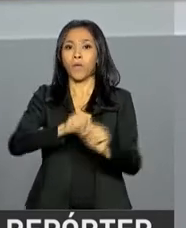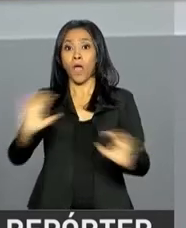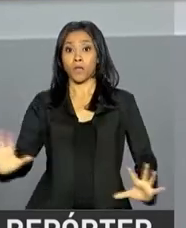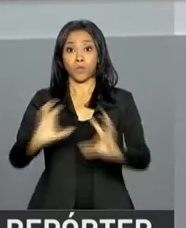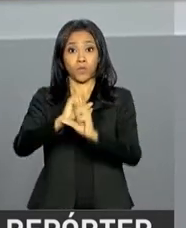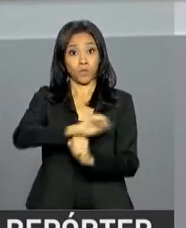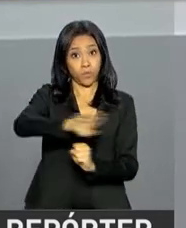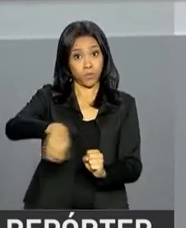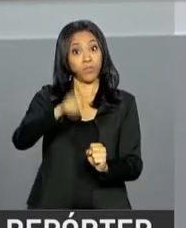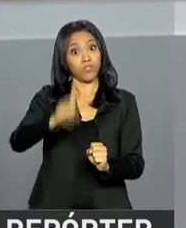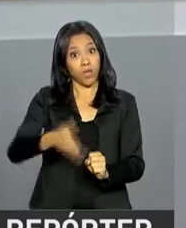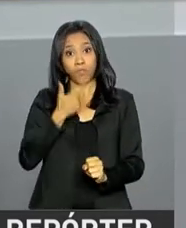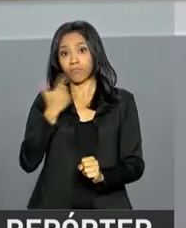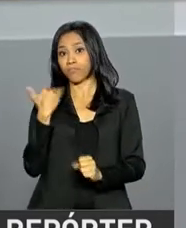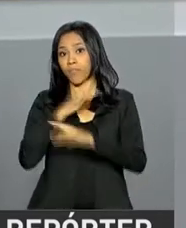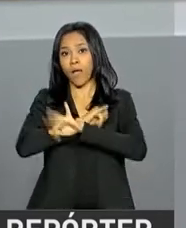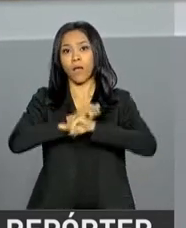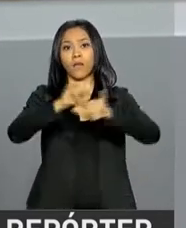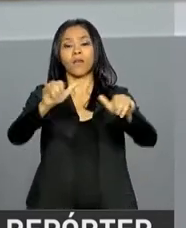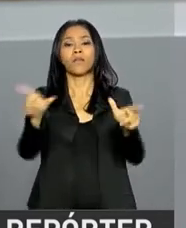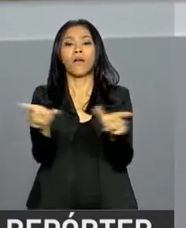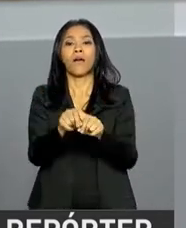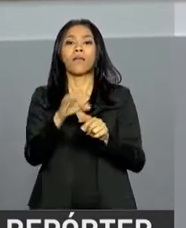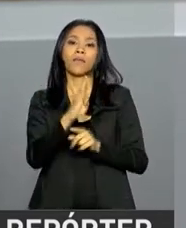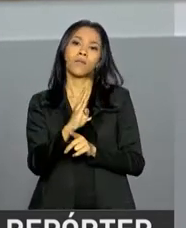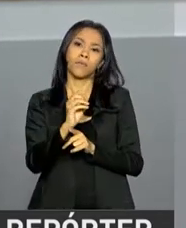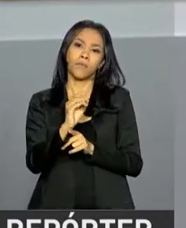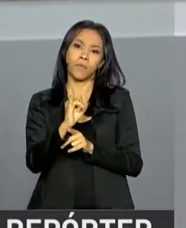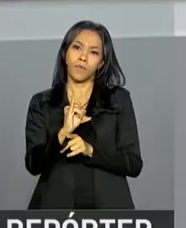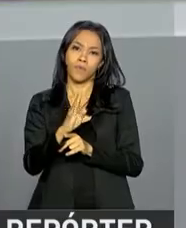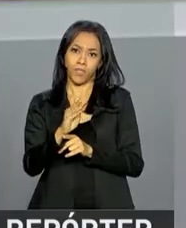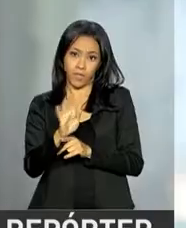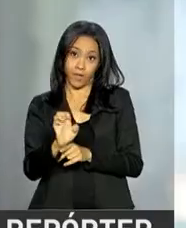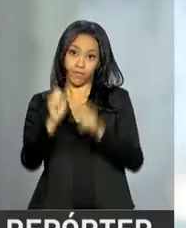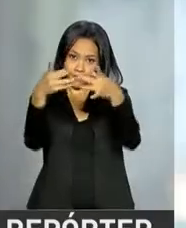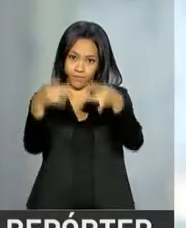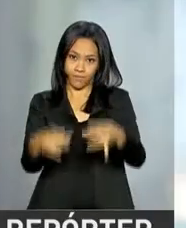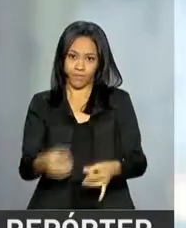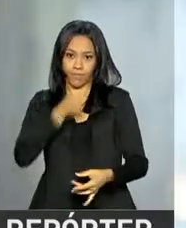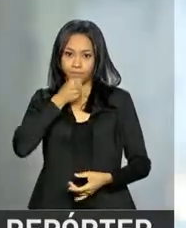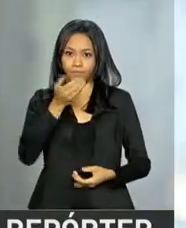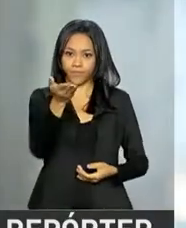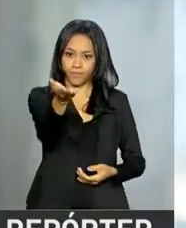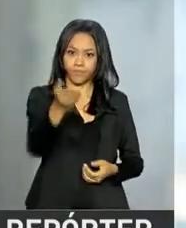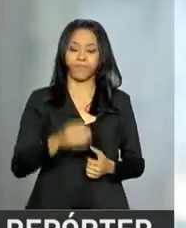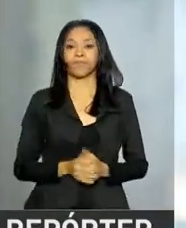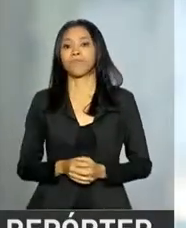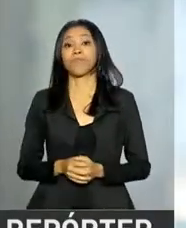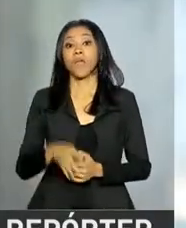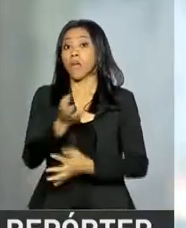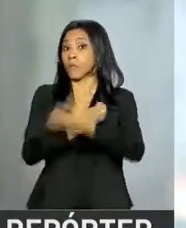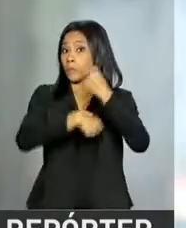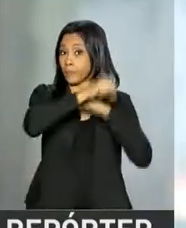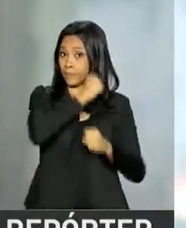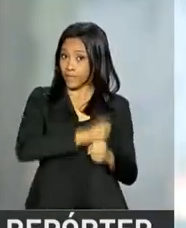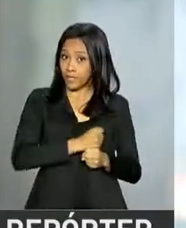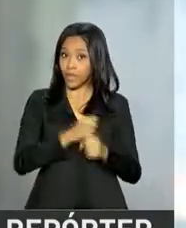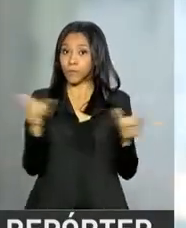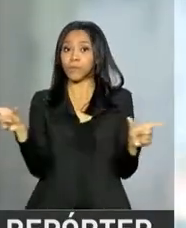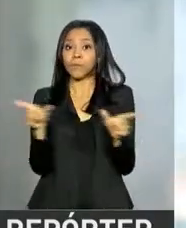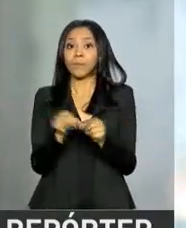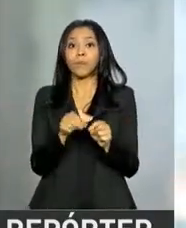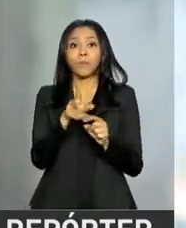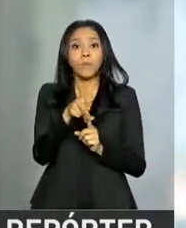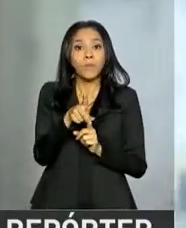anunciado pelo ibge é a repórter márcia fernandes tem os detalhes no ano passado o produto interno bruto